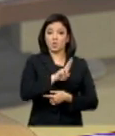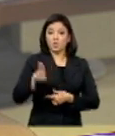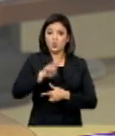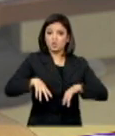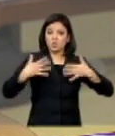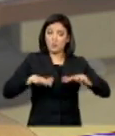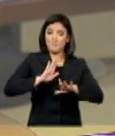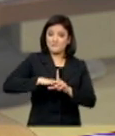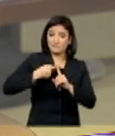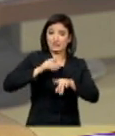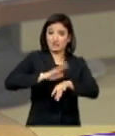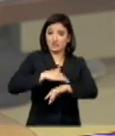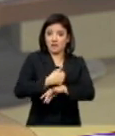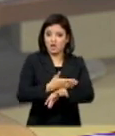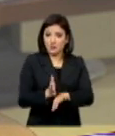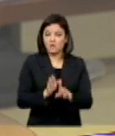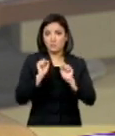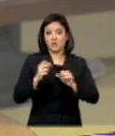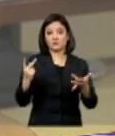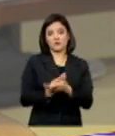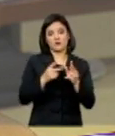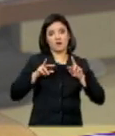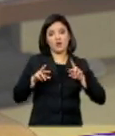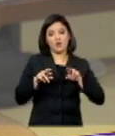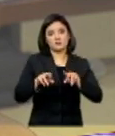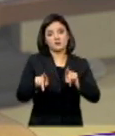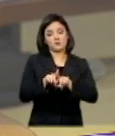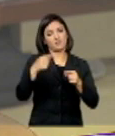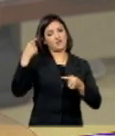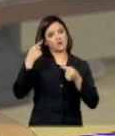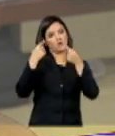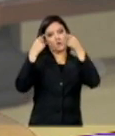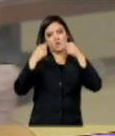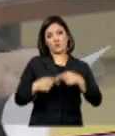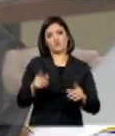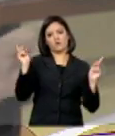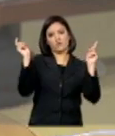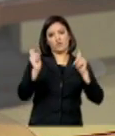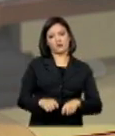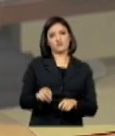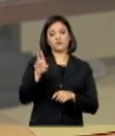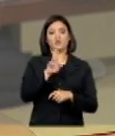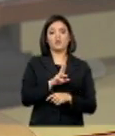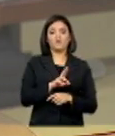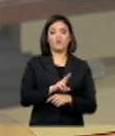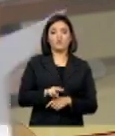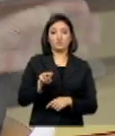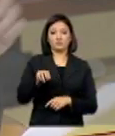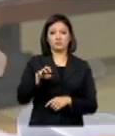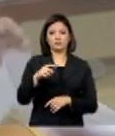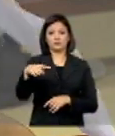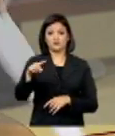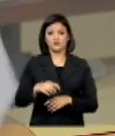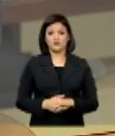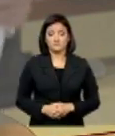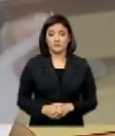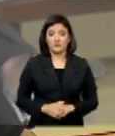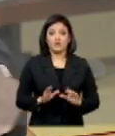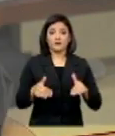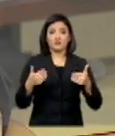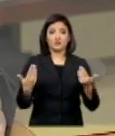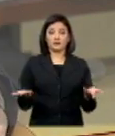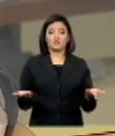pode gerar câncer viola a competência ativa da união eu sou presidente baseado nessas premissas